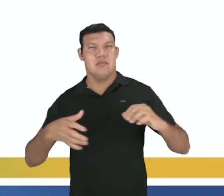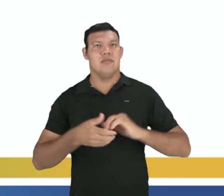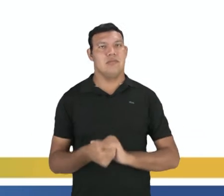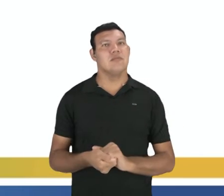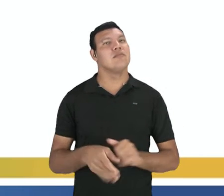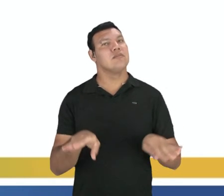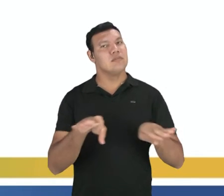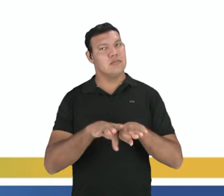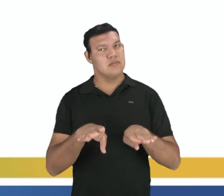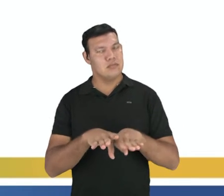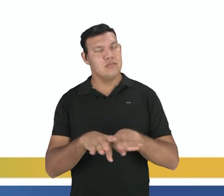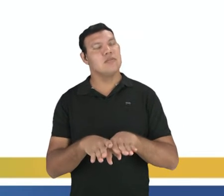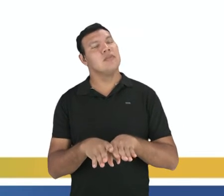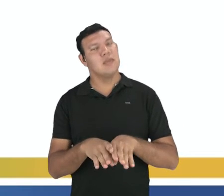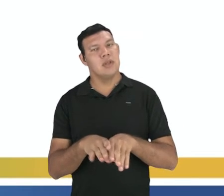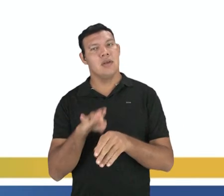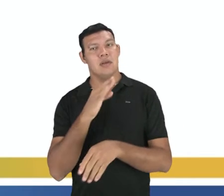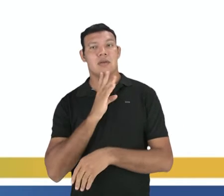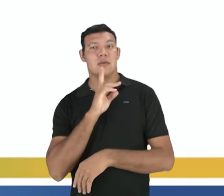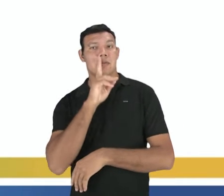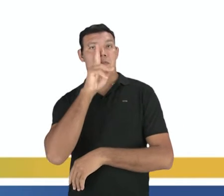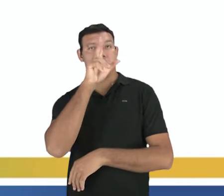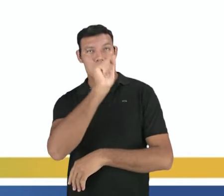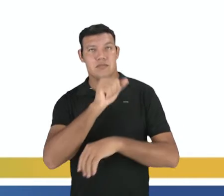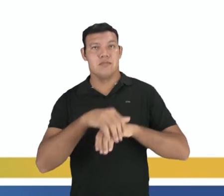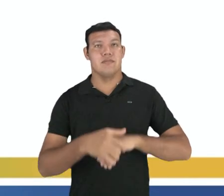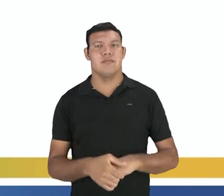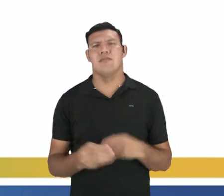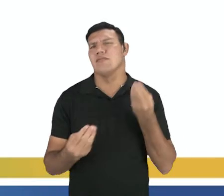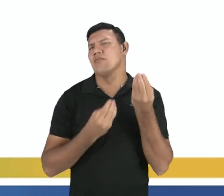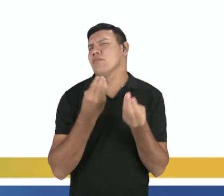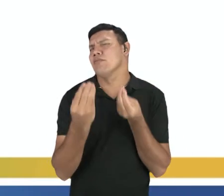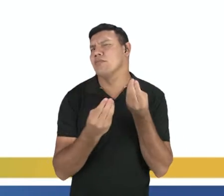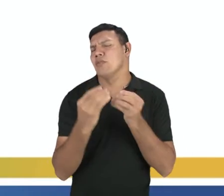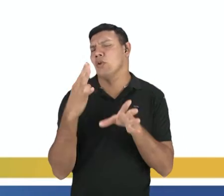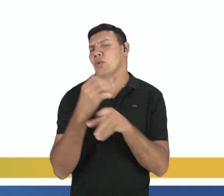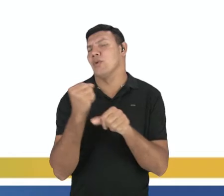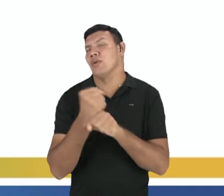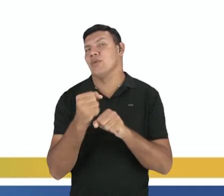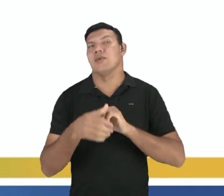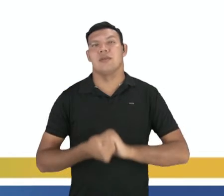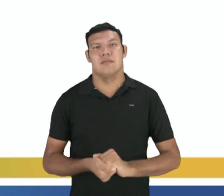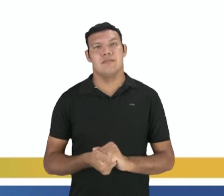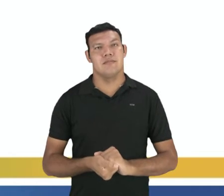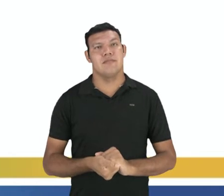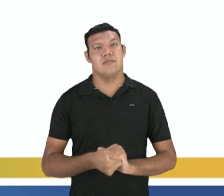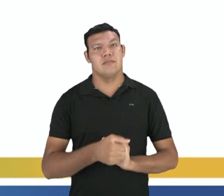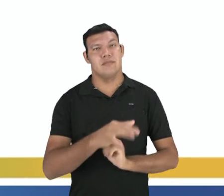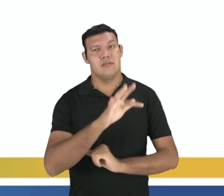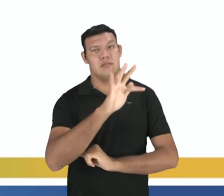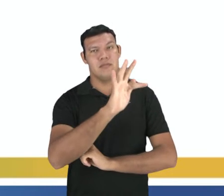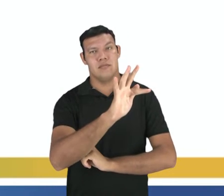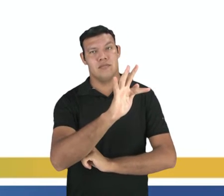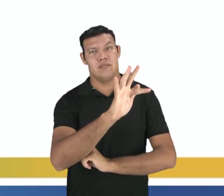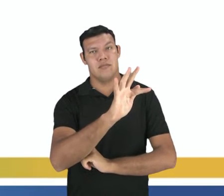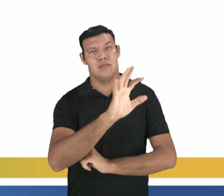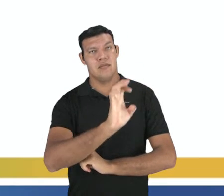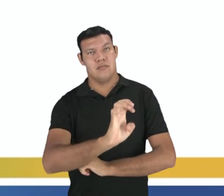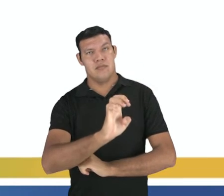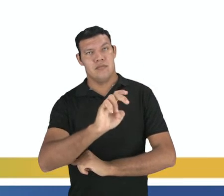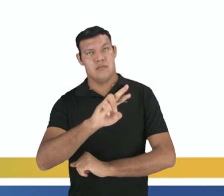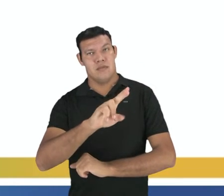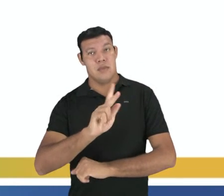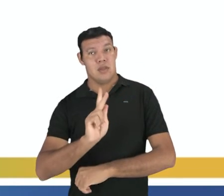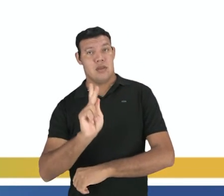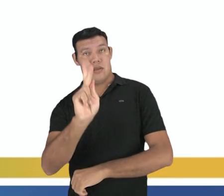a Carla também é uma força conservativa como é que eu calculo a força elástica k vezes x né Cai a constante